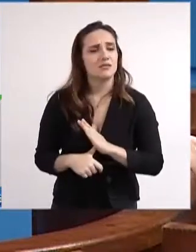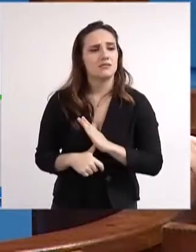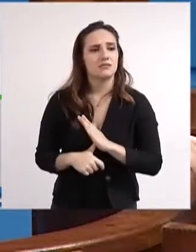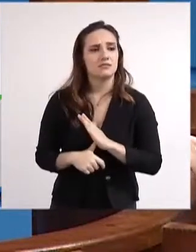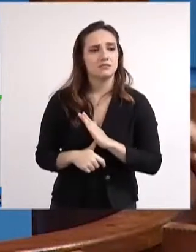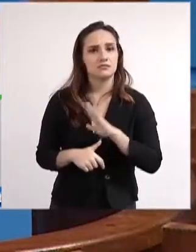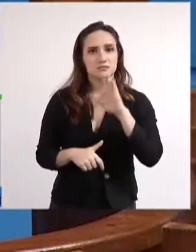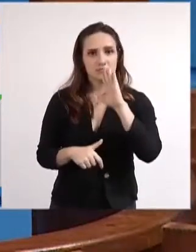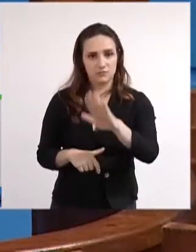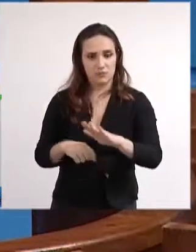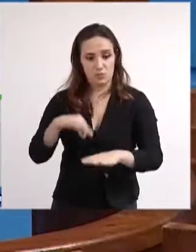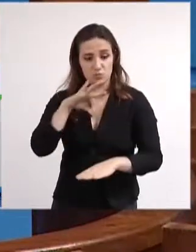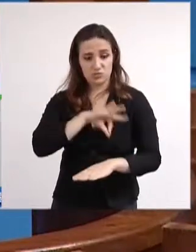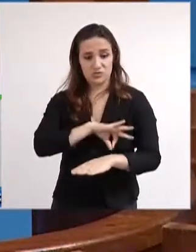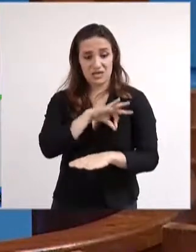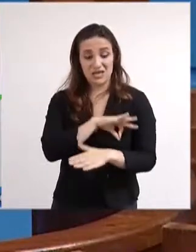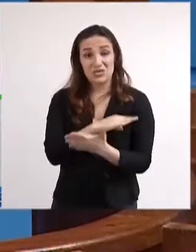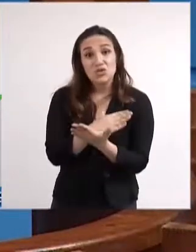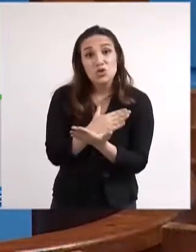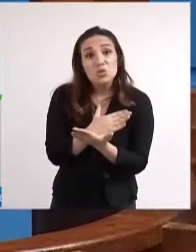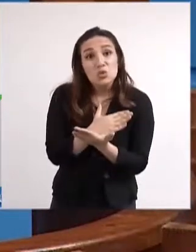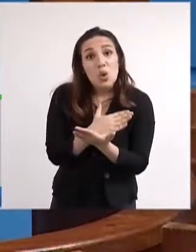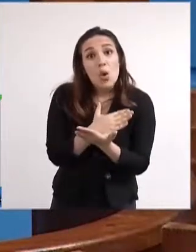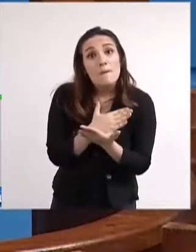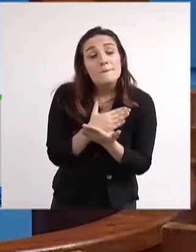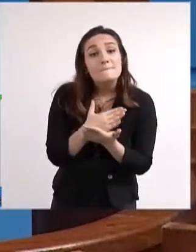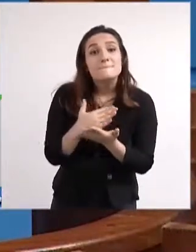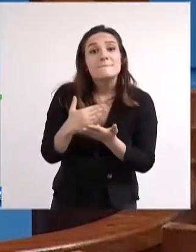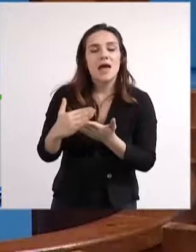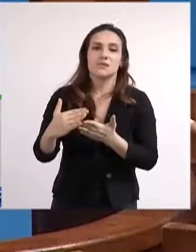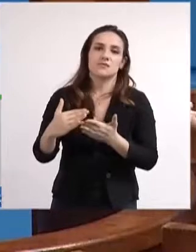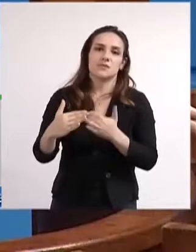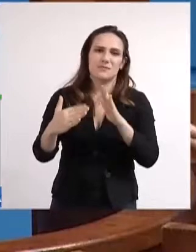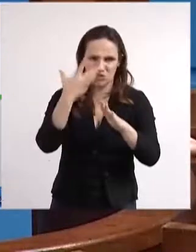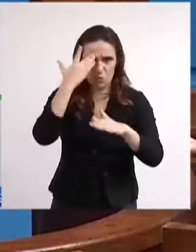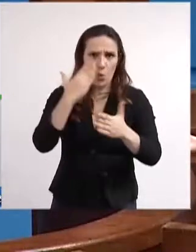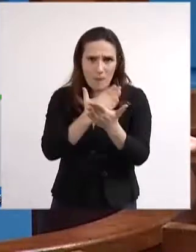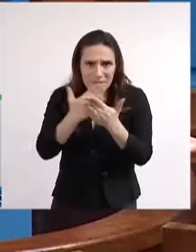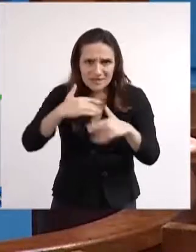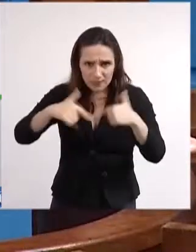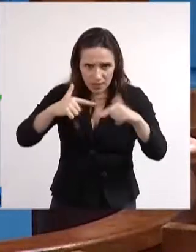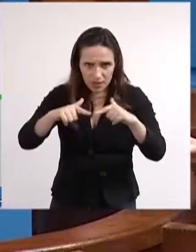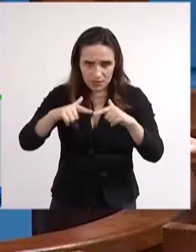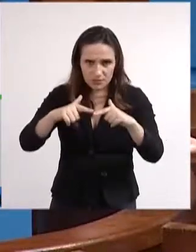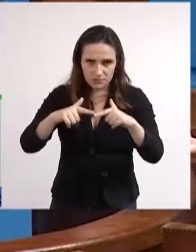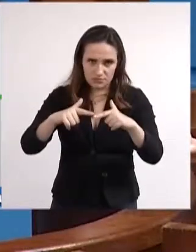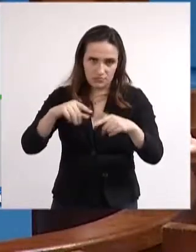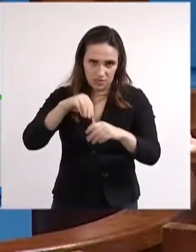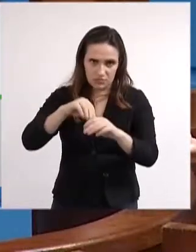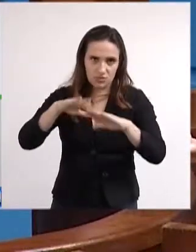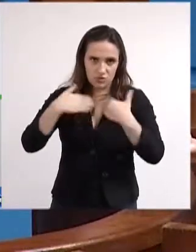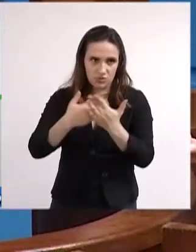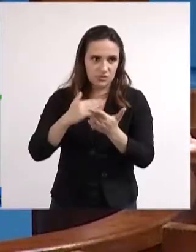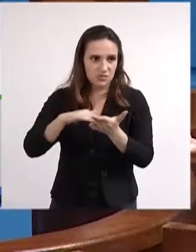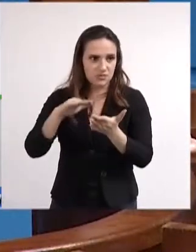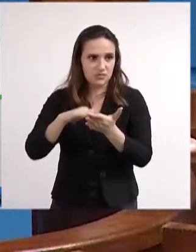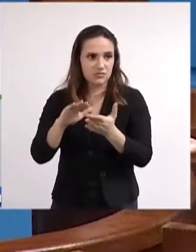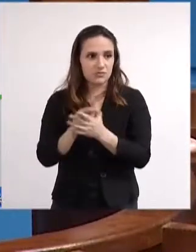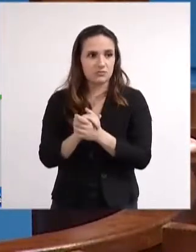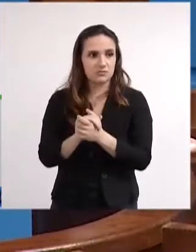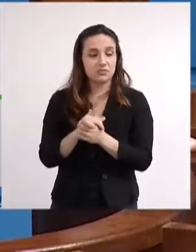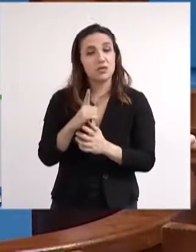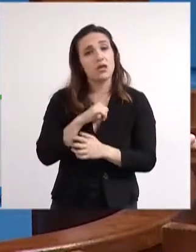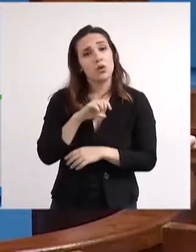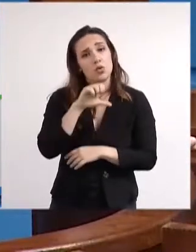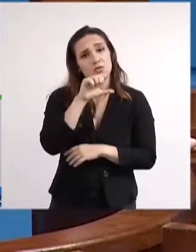o salário inicial do servidor administrativo da educação está um pouquinho acima de